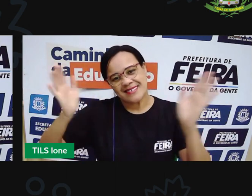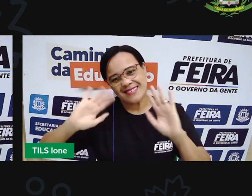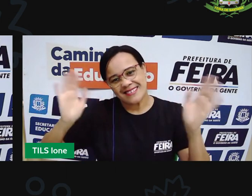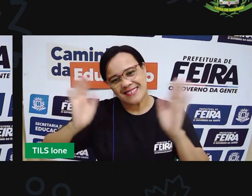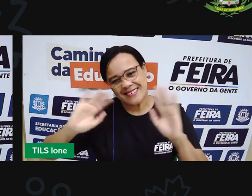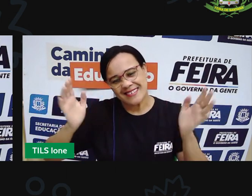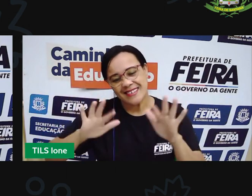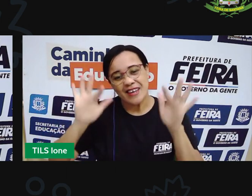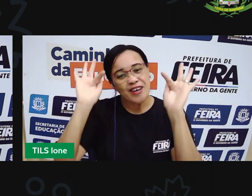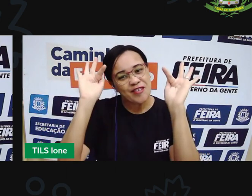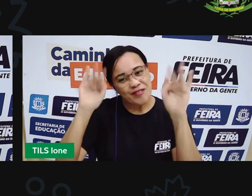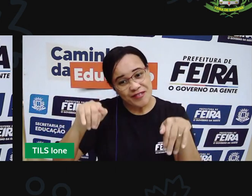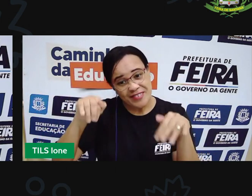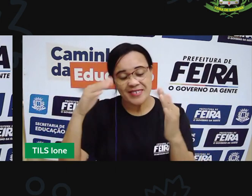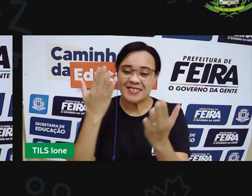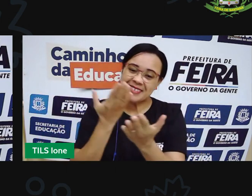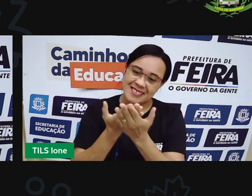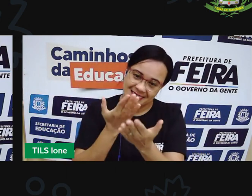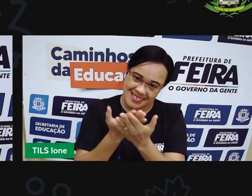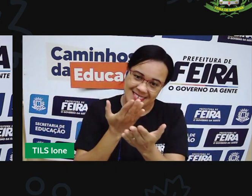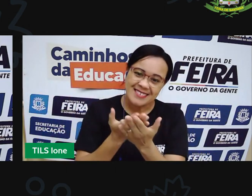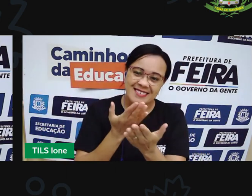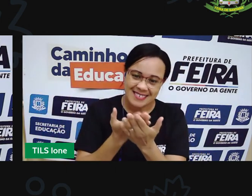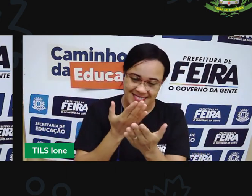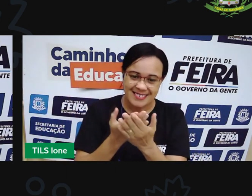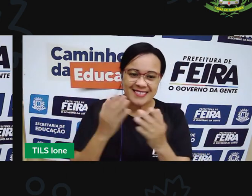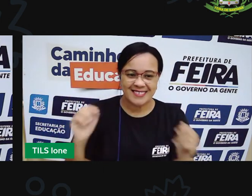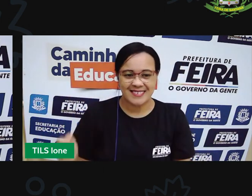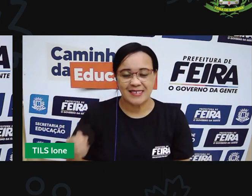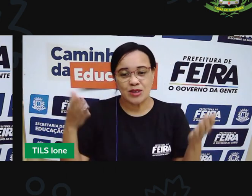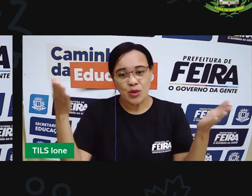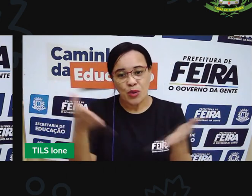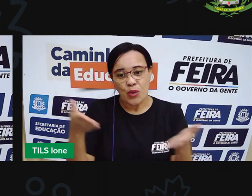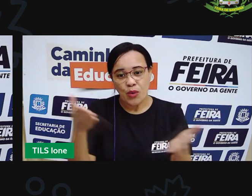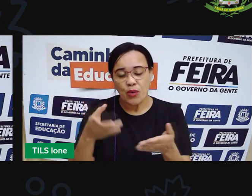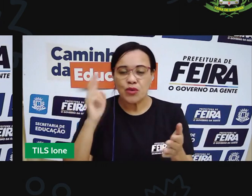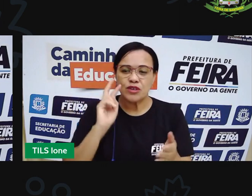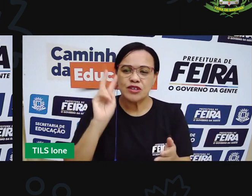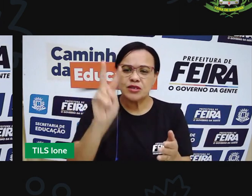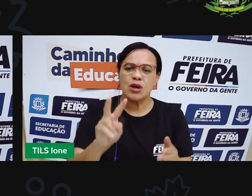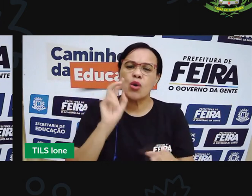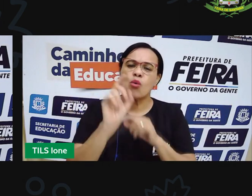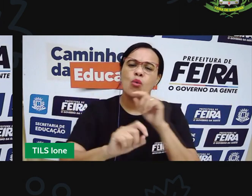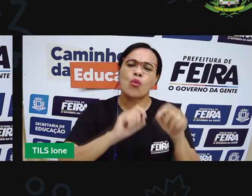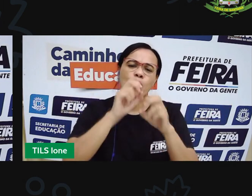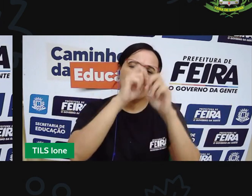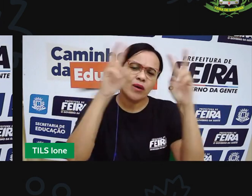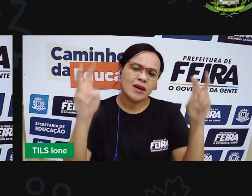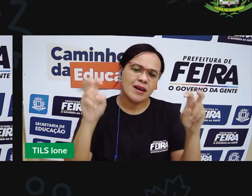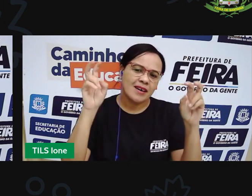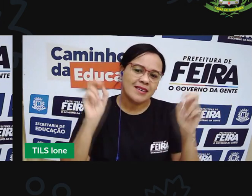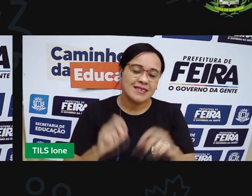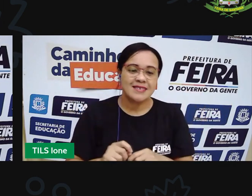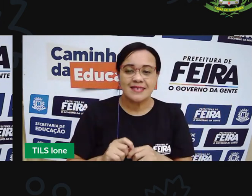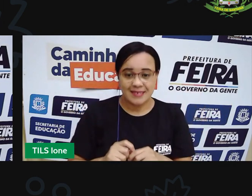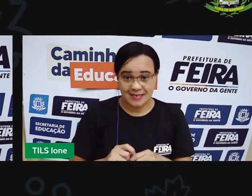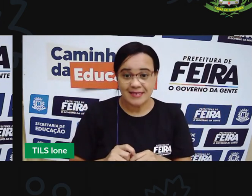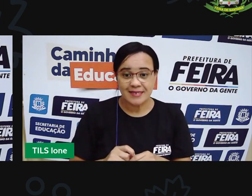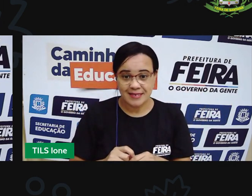ao final da nossa aula. Então, hoje a gente viu e retomou aqui na